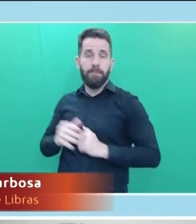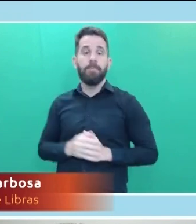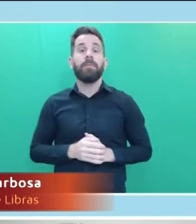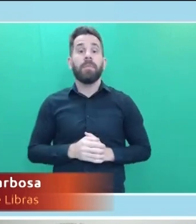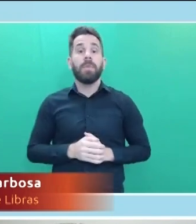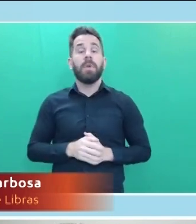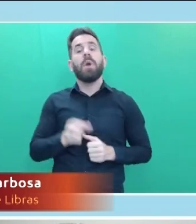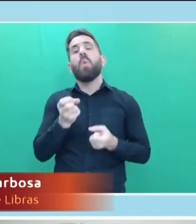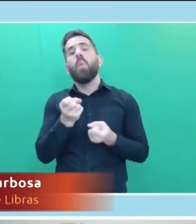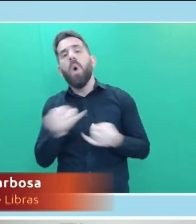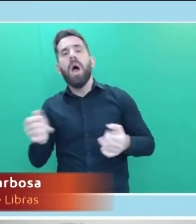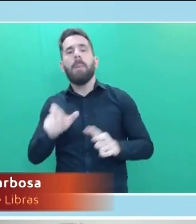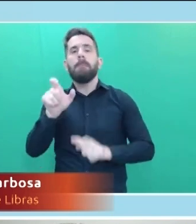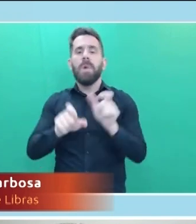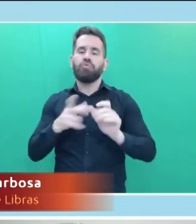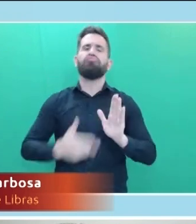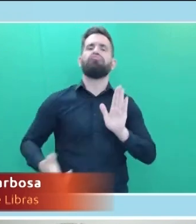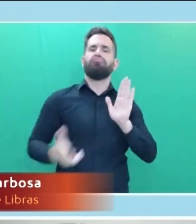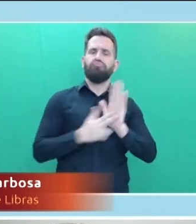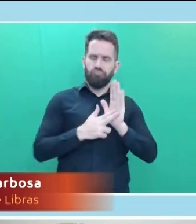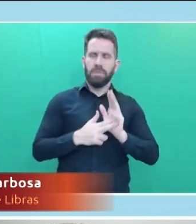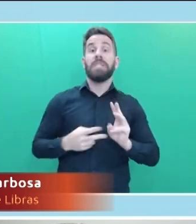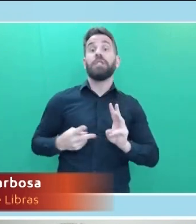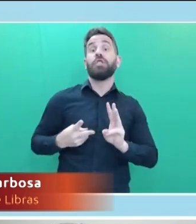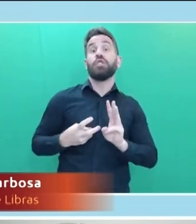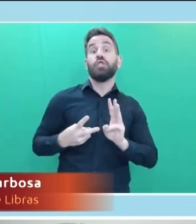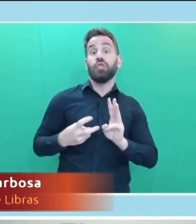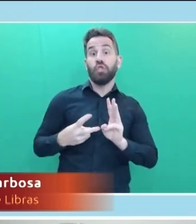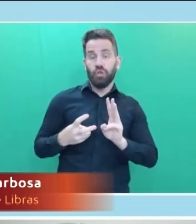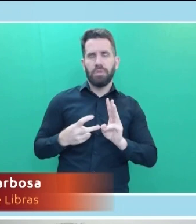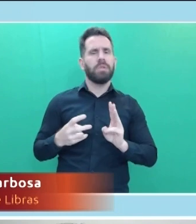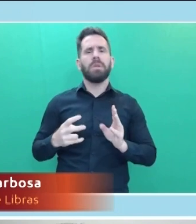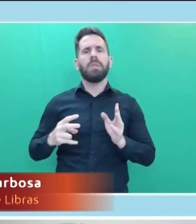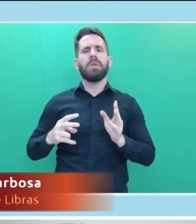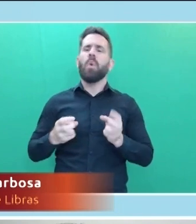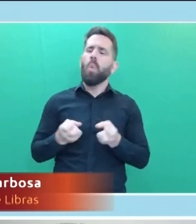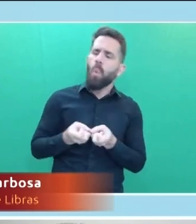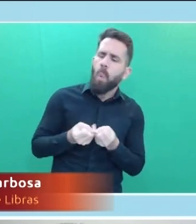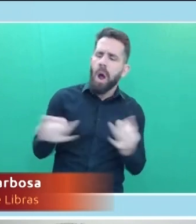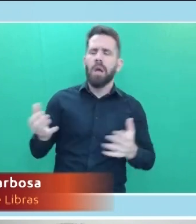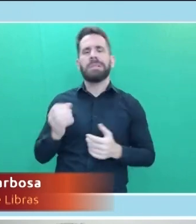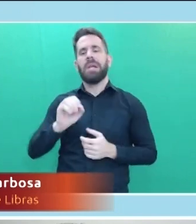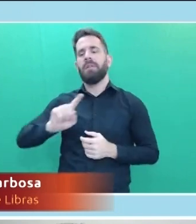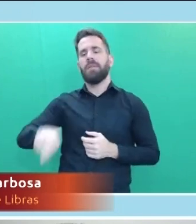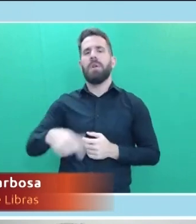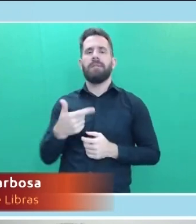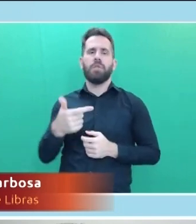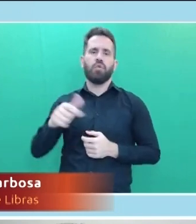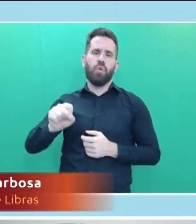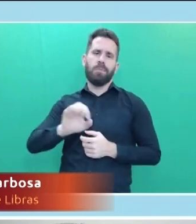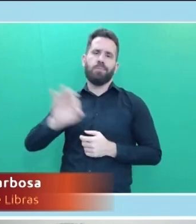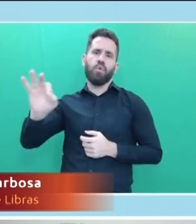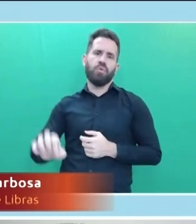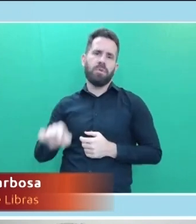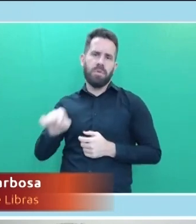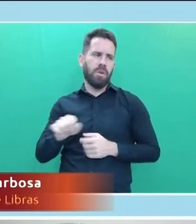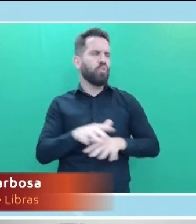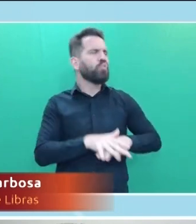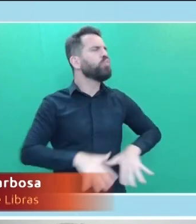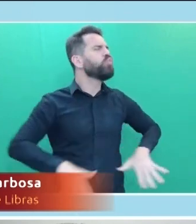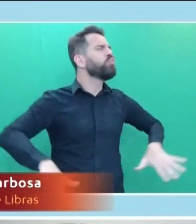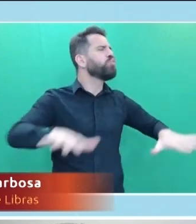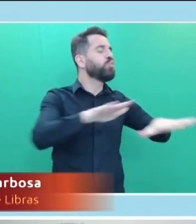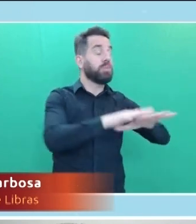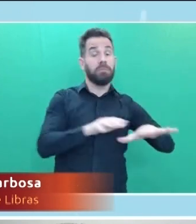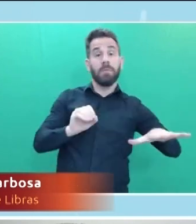indígenas no estado representa 0,28% dos habitantes. E para falar sobre esse tema, eu converso